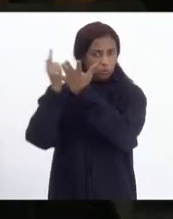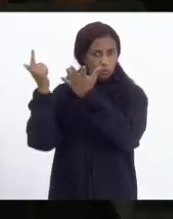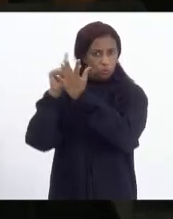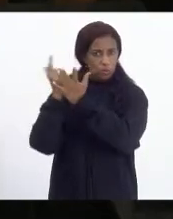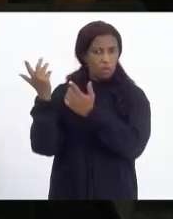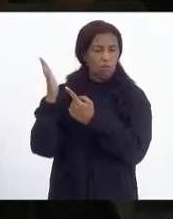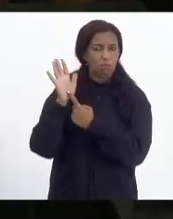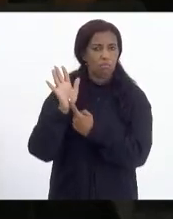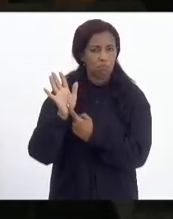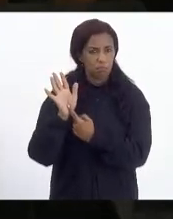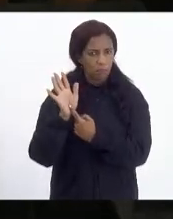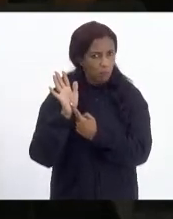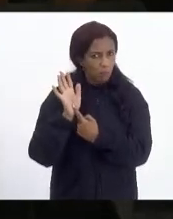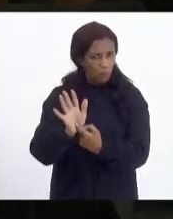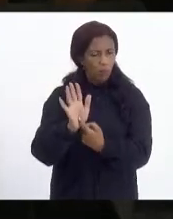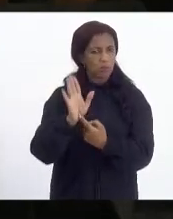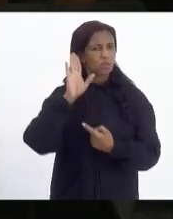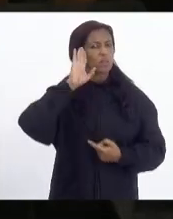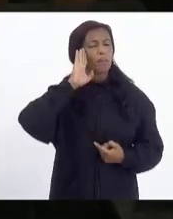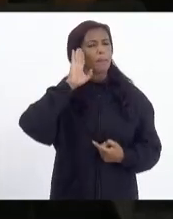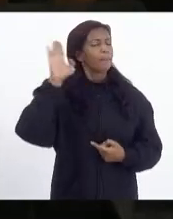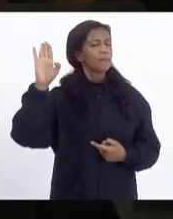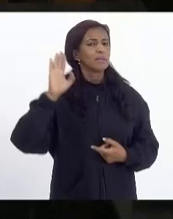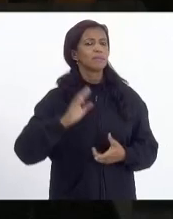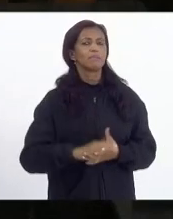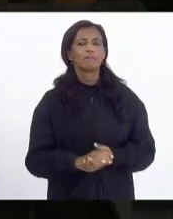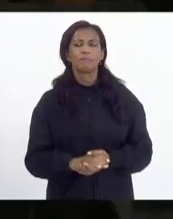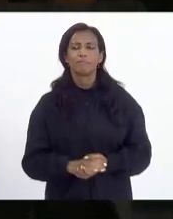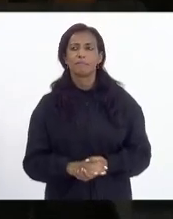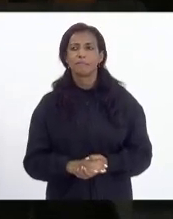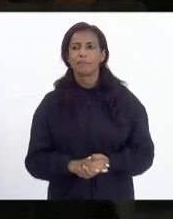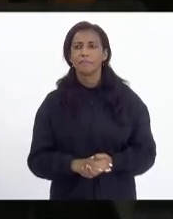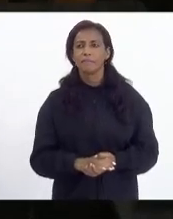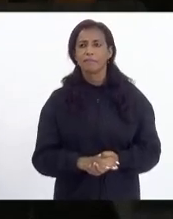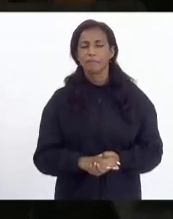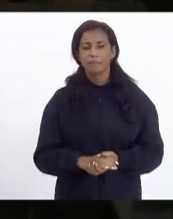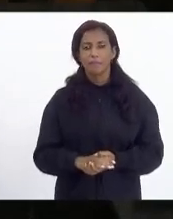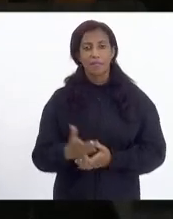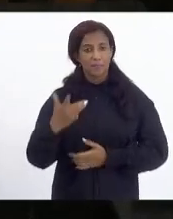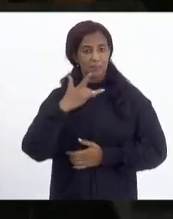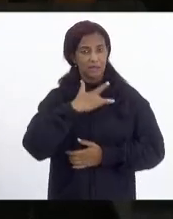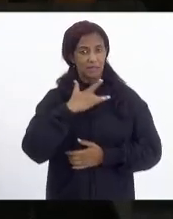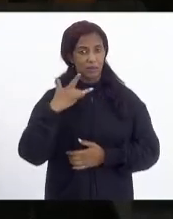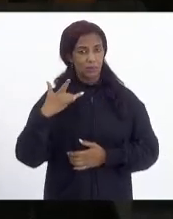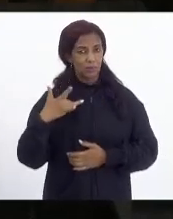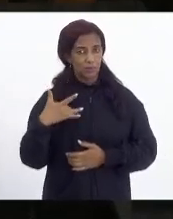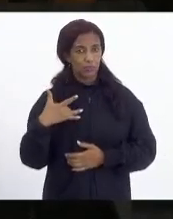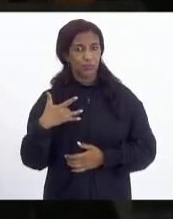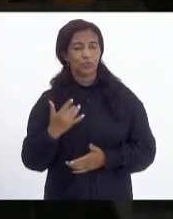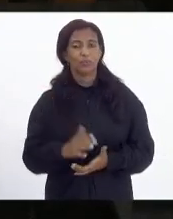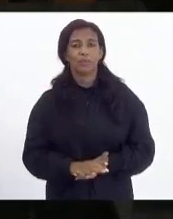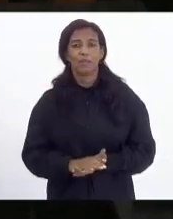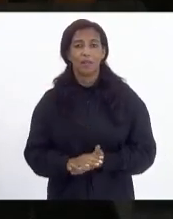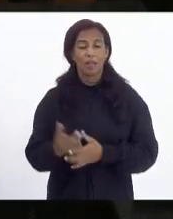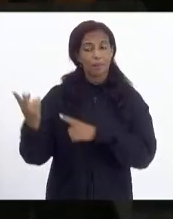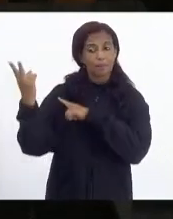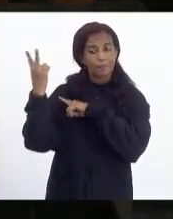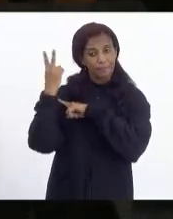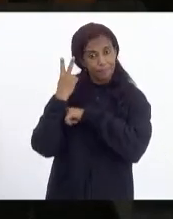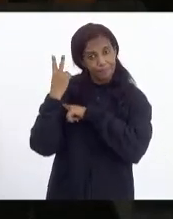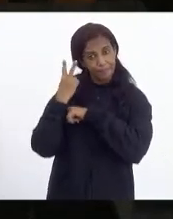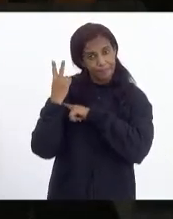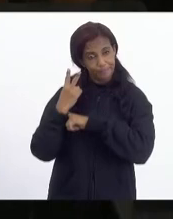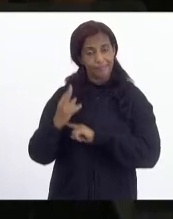o que a questão fundamental e na área da saúde é a prevenção